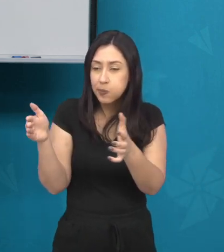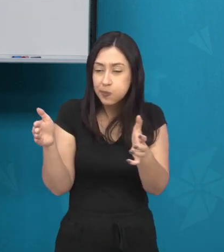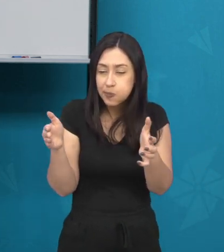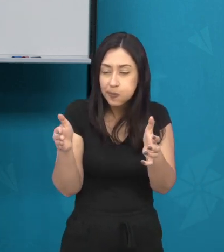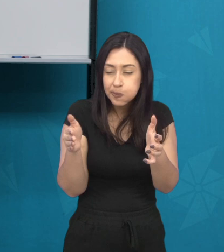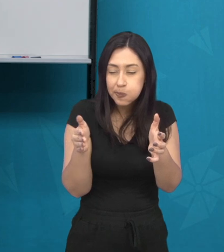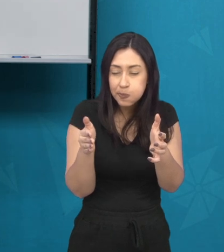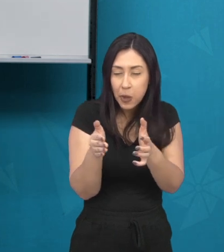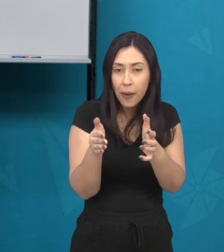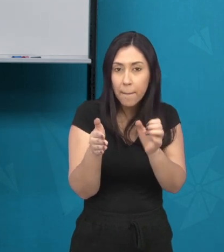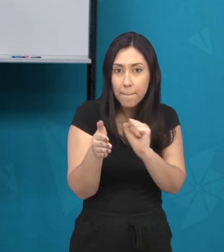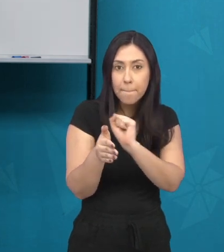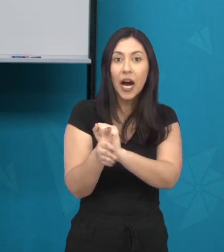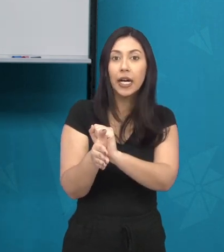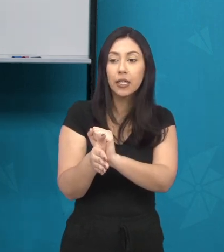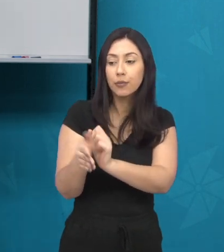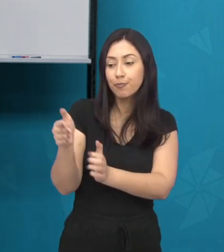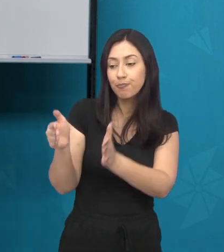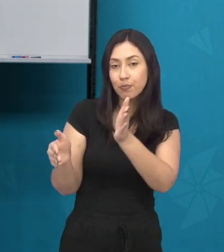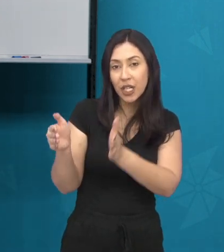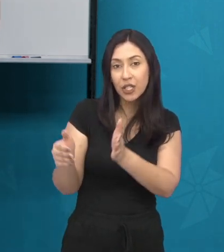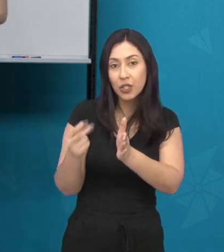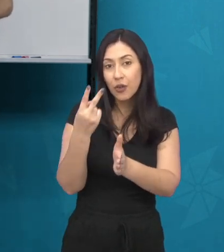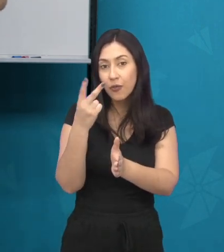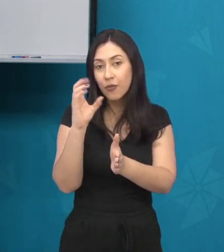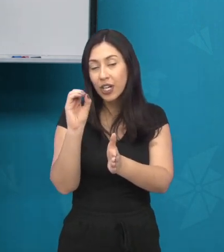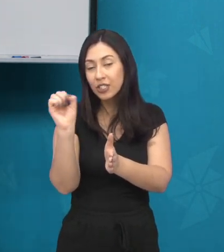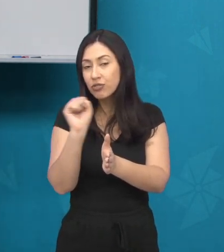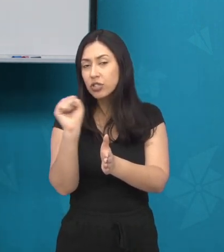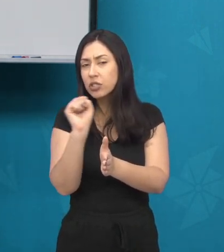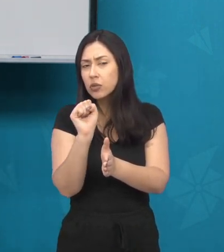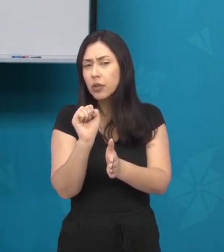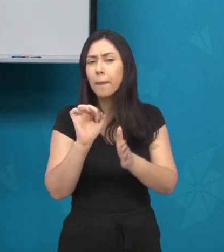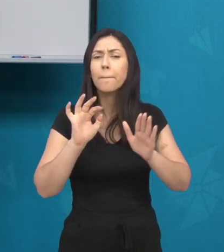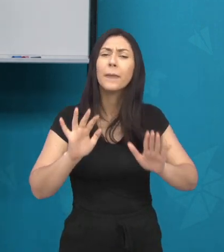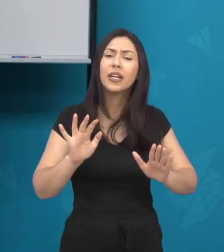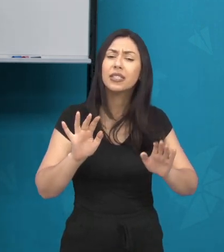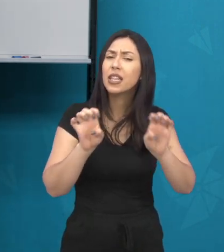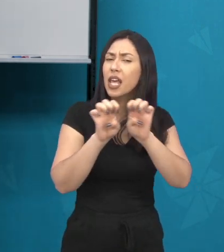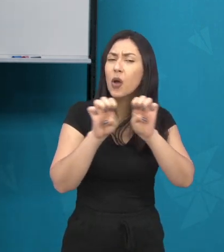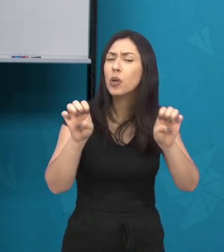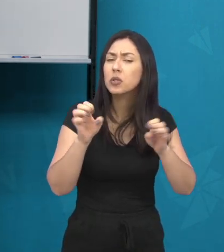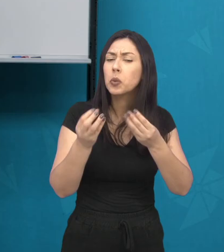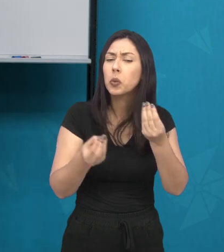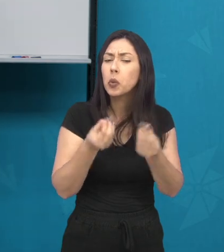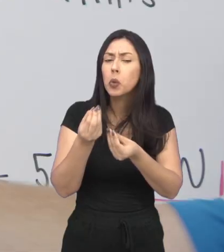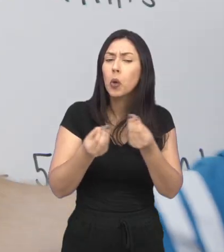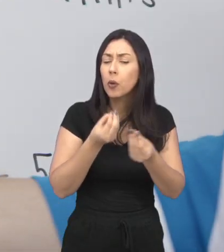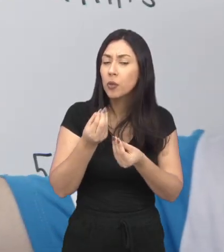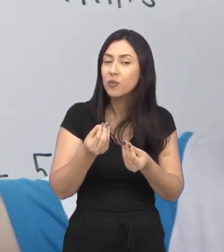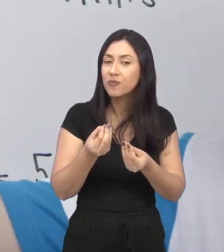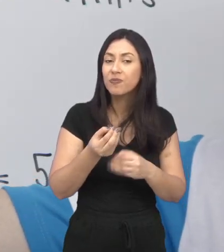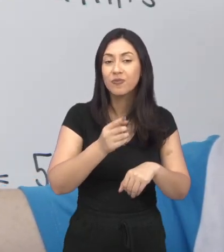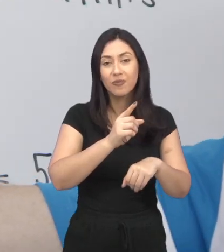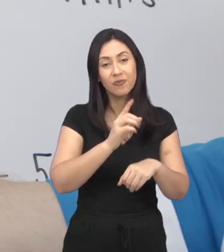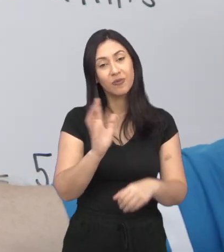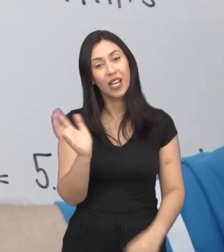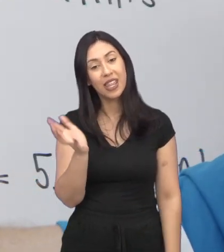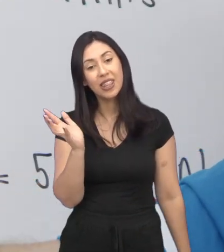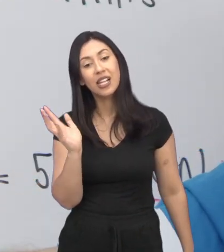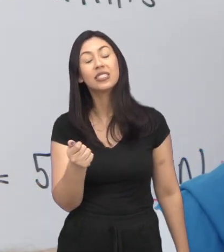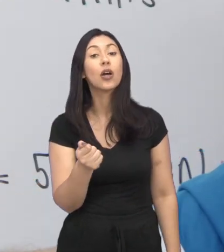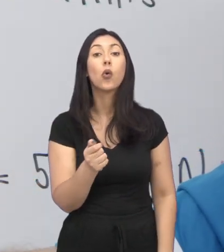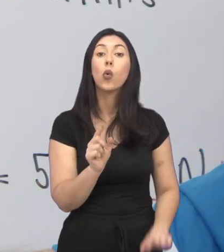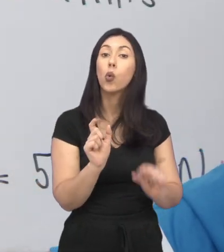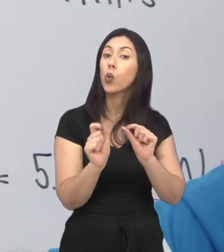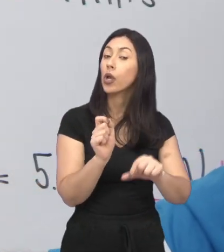para esse prazo demora 20 segundos matematicamente como que nós escrevemos isso aceleração variação da